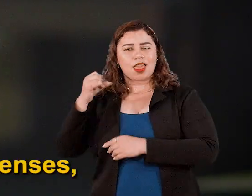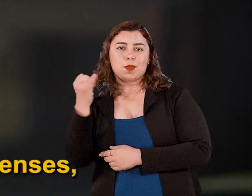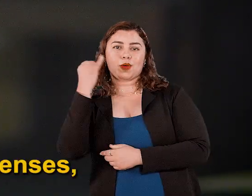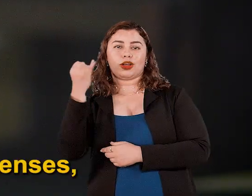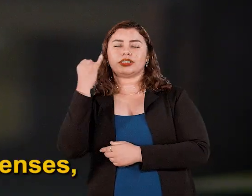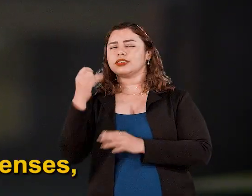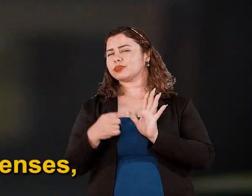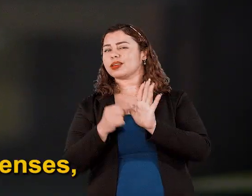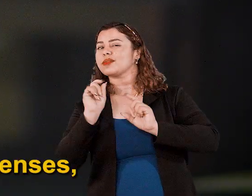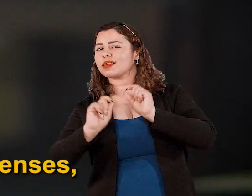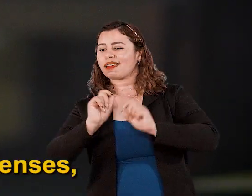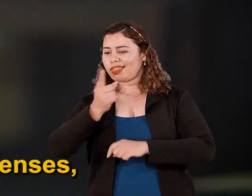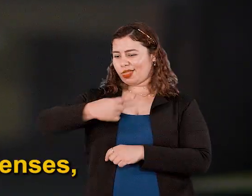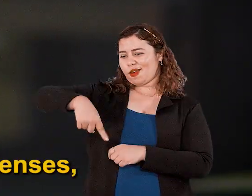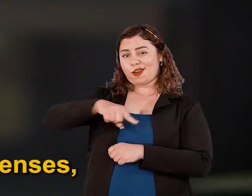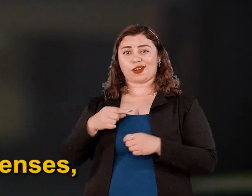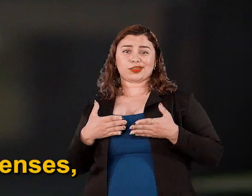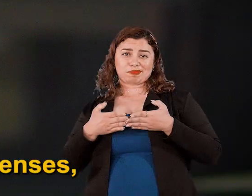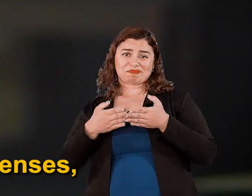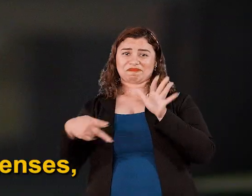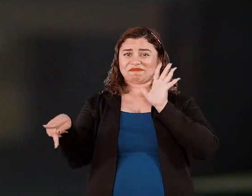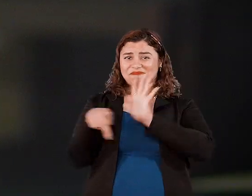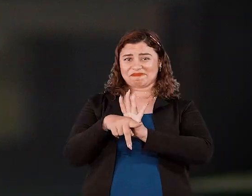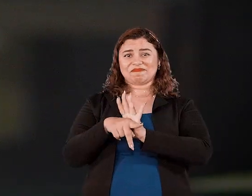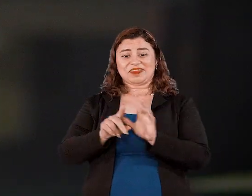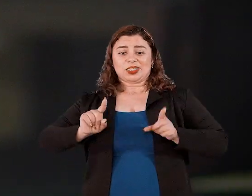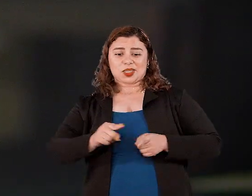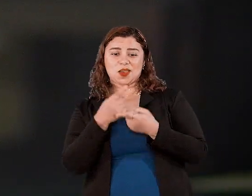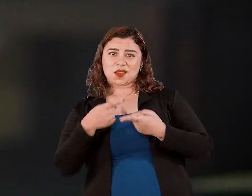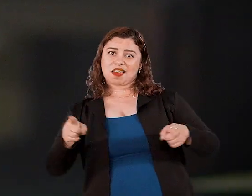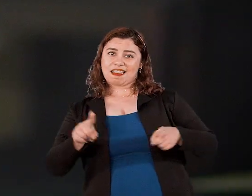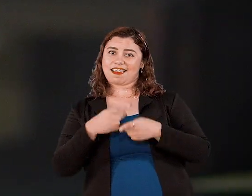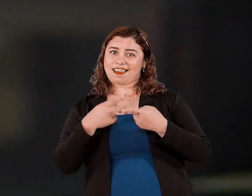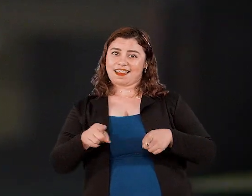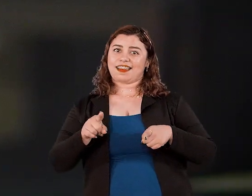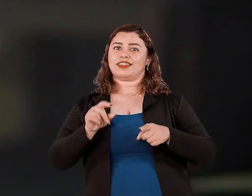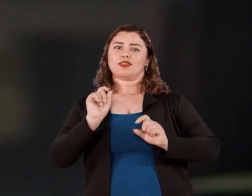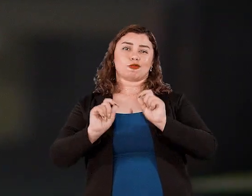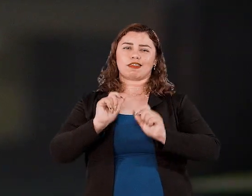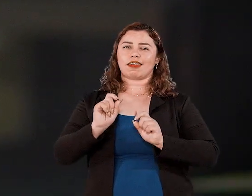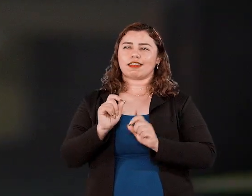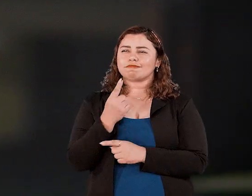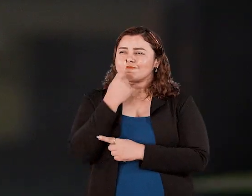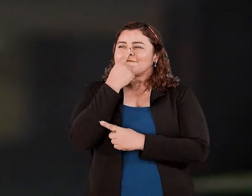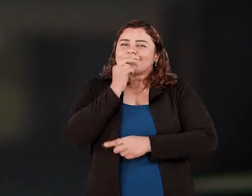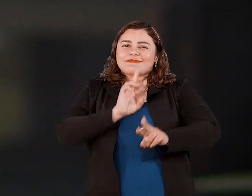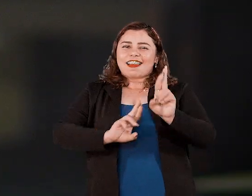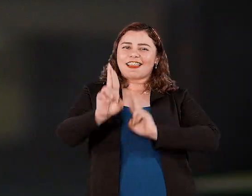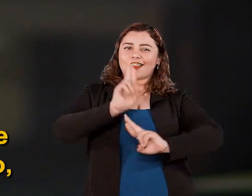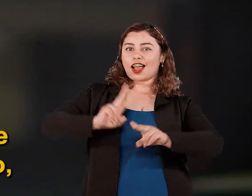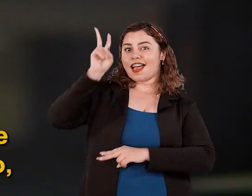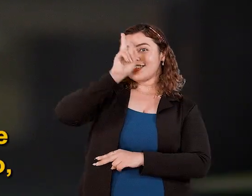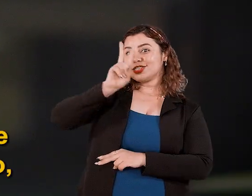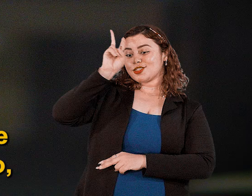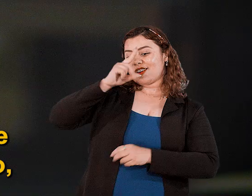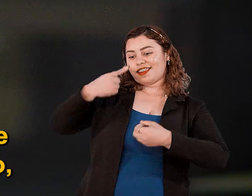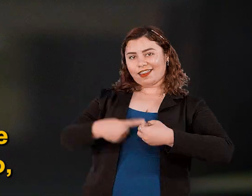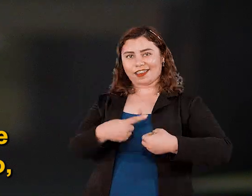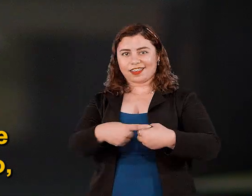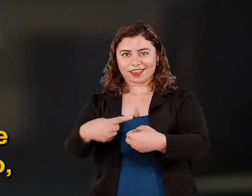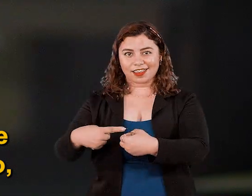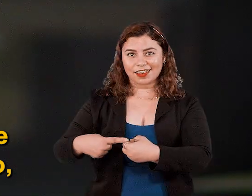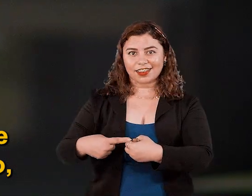acho importante salientar que somos todos corumbaenses tocando uma música que tem uma íntima relação com a história da